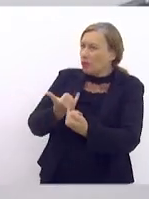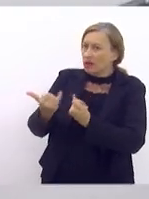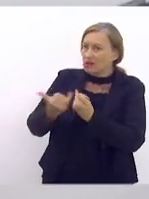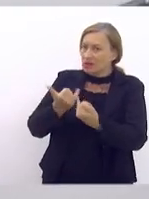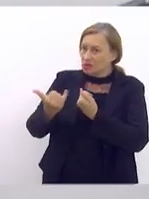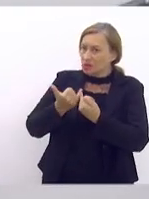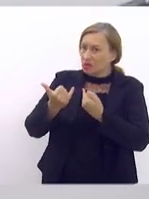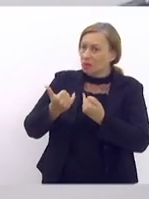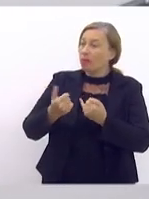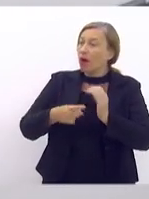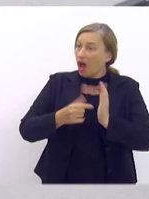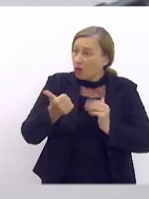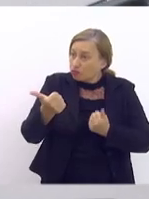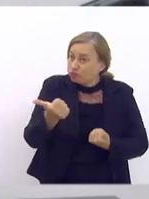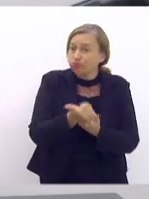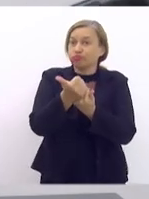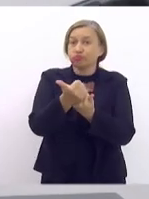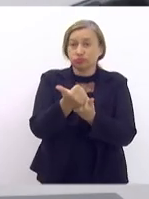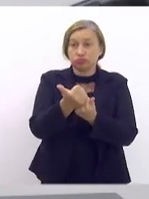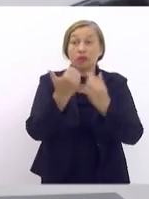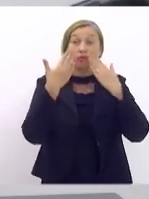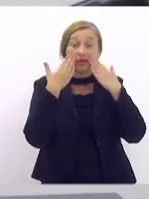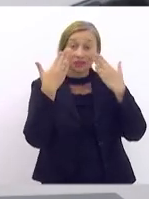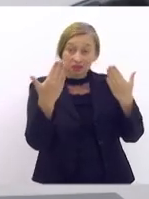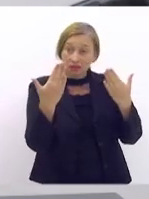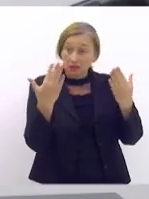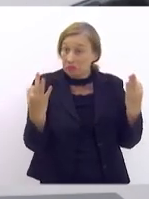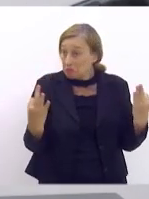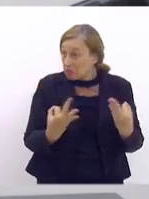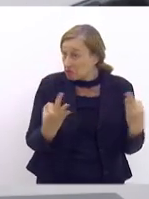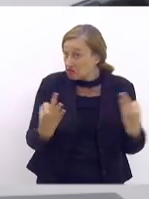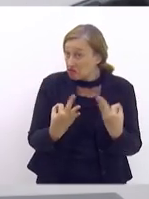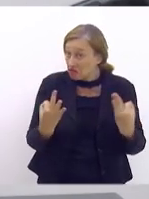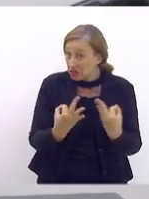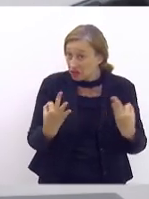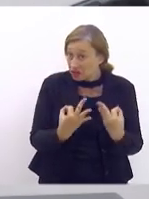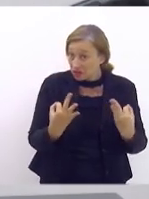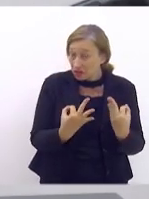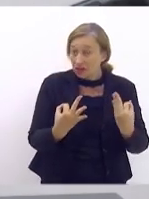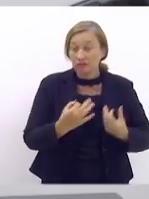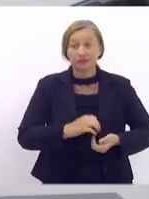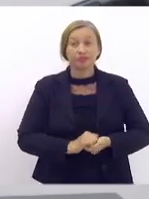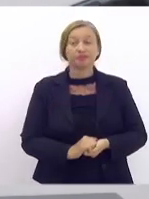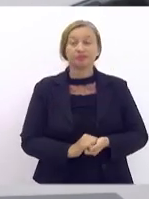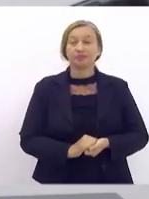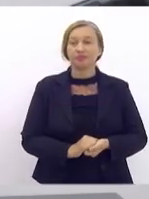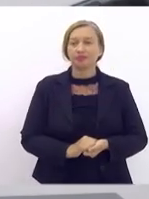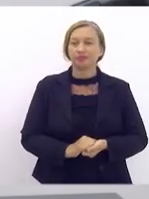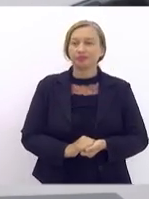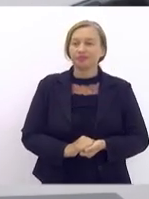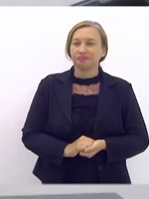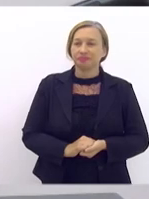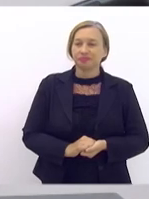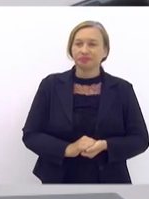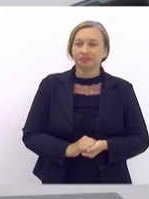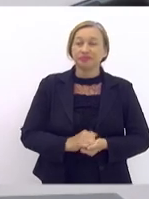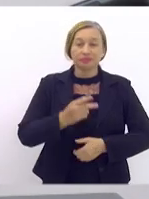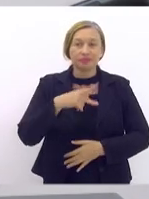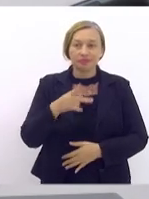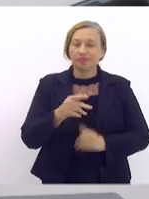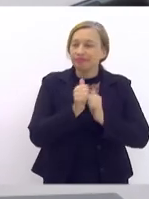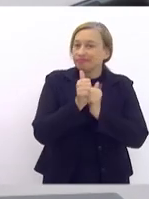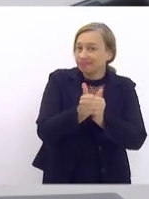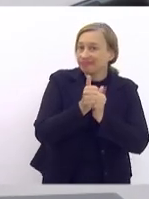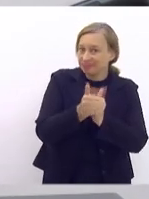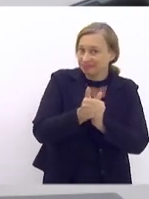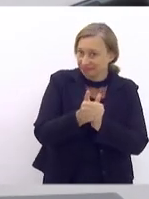né, para além da apresentação que foi ofertada aqui para a nossa comissão. Dizer que a gente